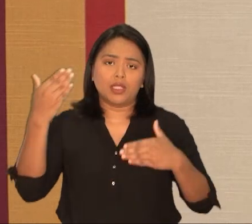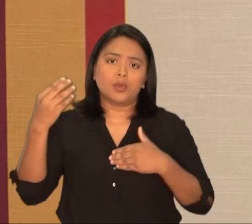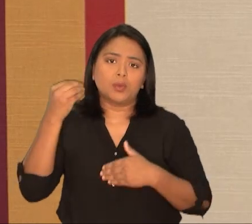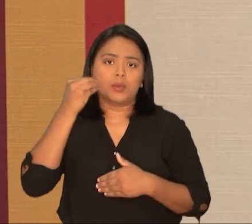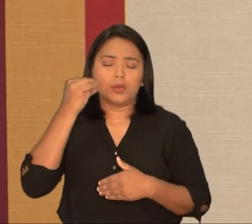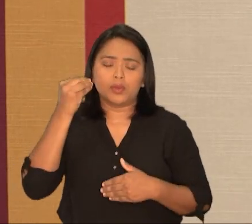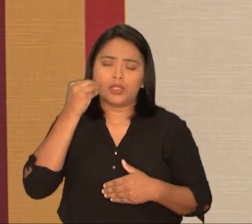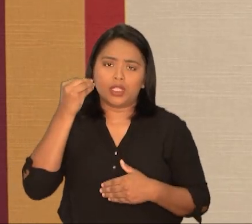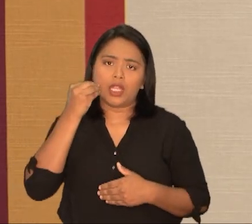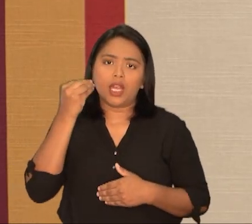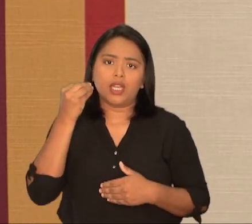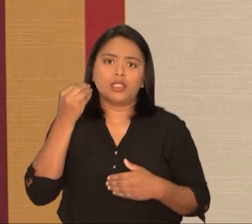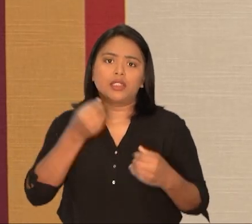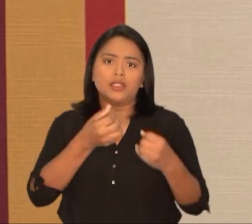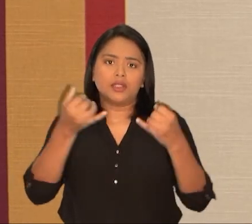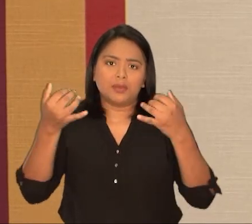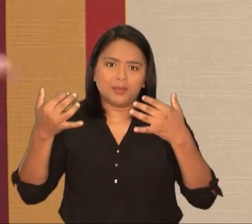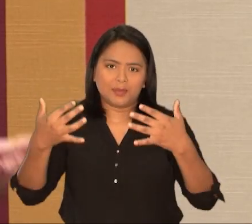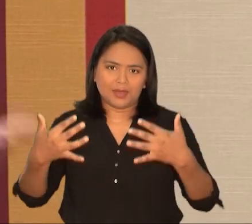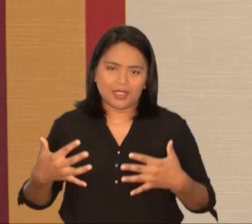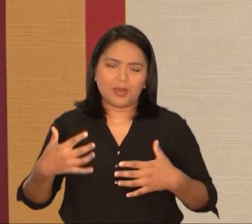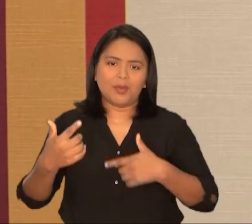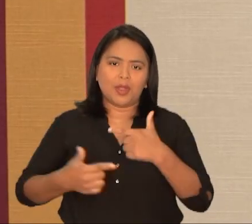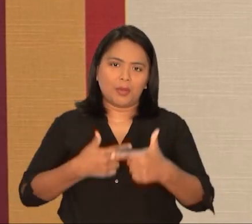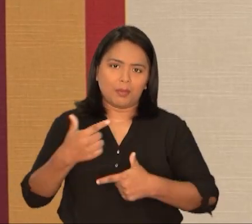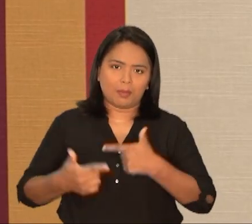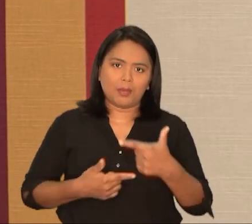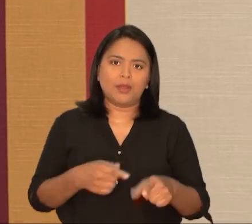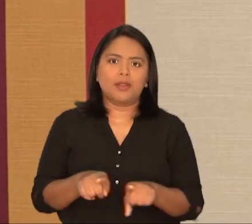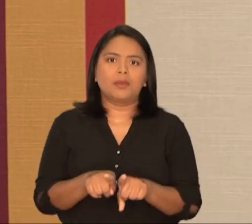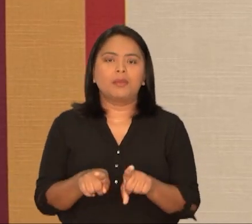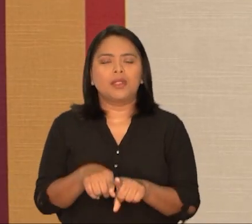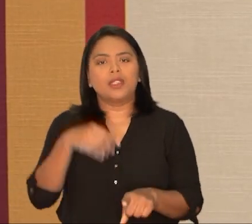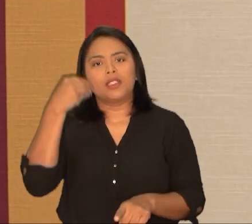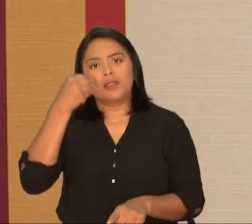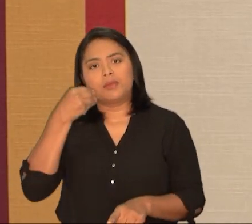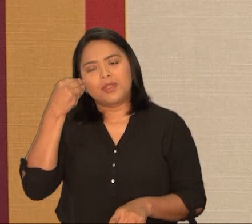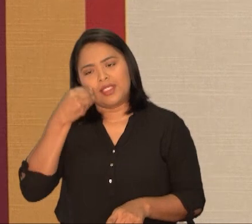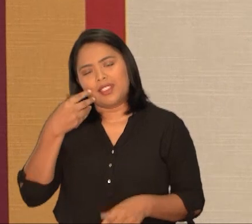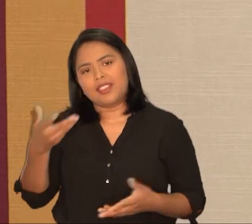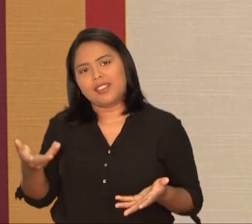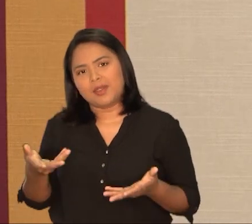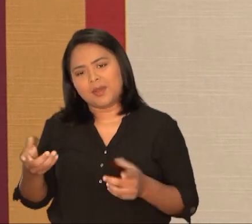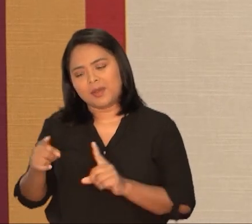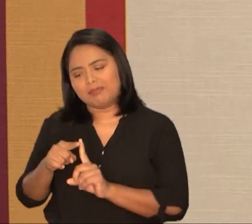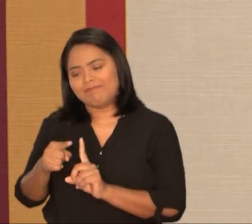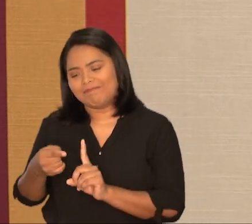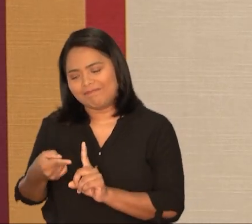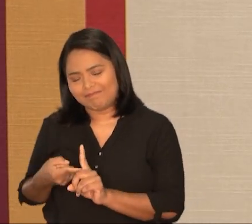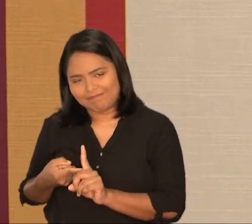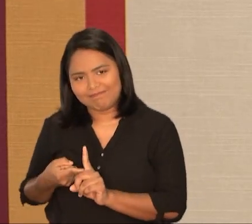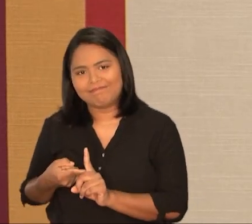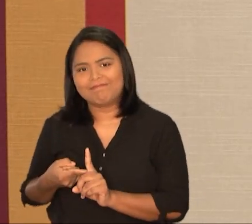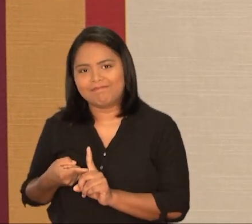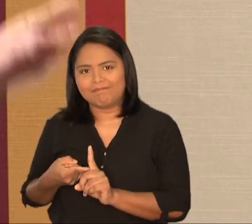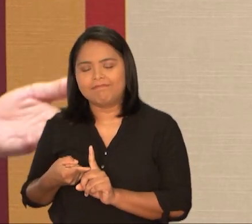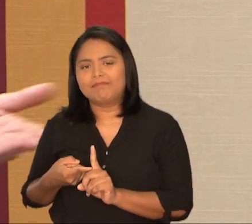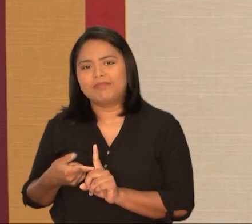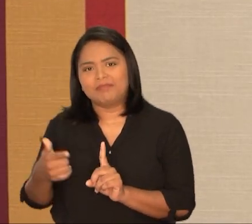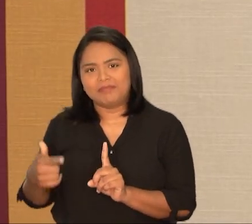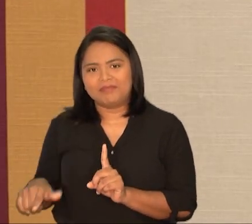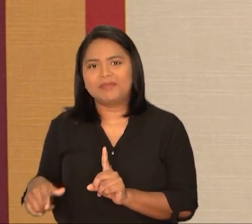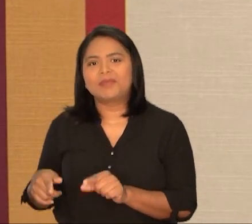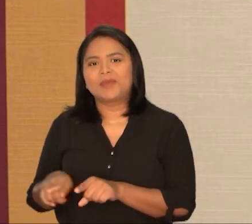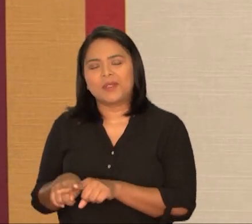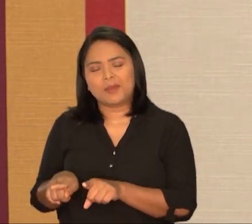de falar um pouquinho, né, sobre o meu ofício e agora nessa experiência vivendo como mãe da Maria Flor, também esse